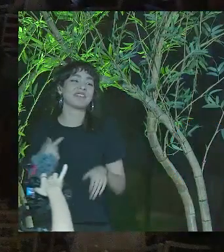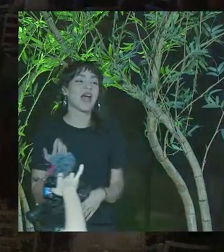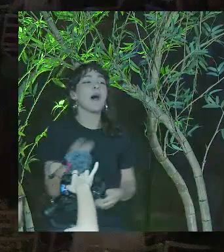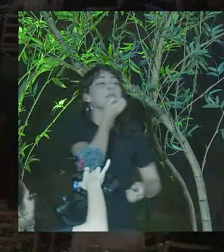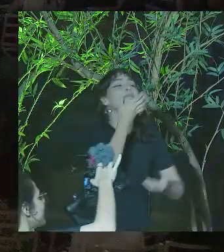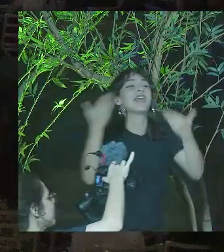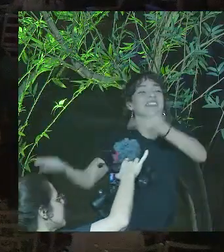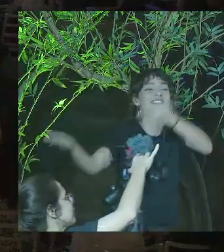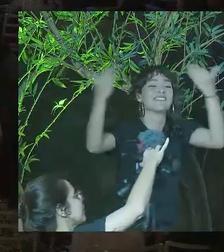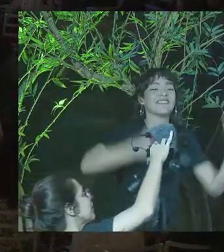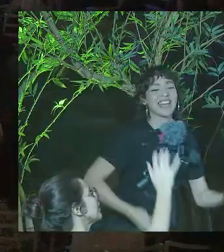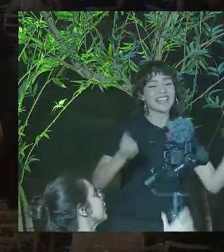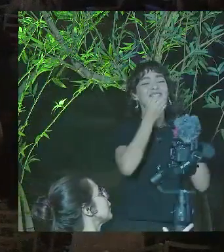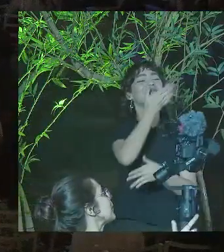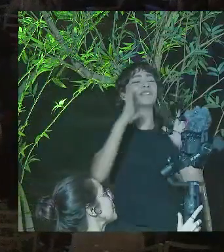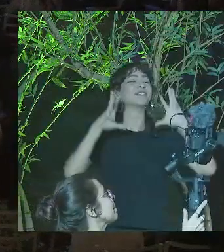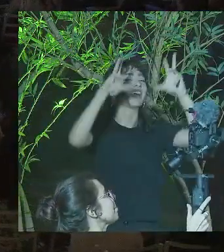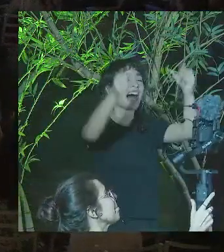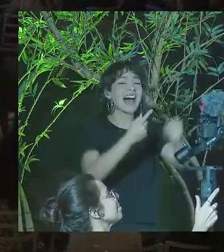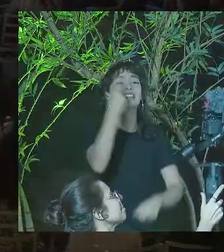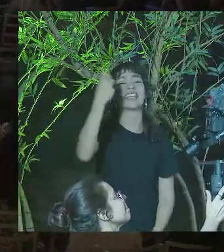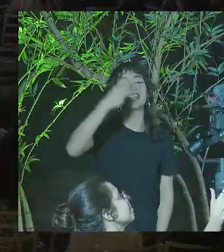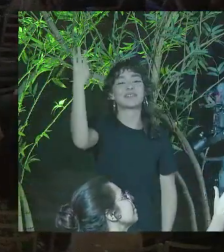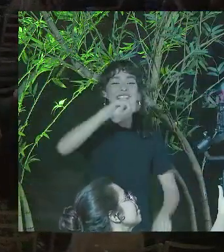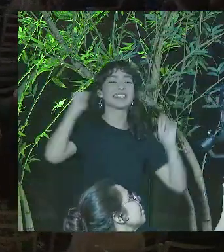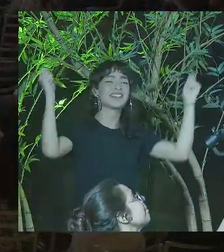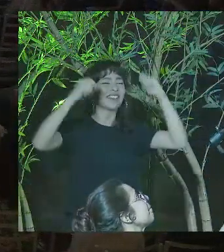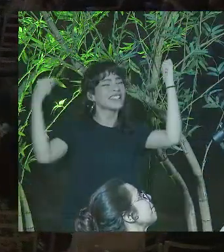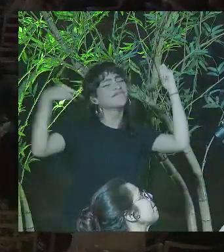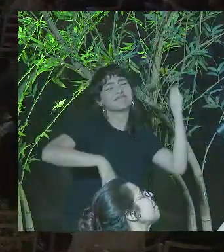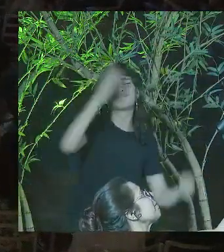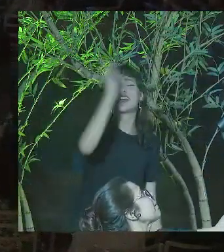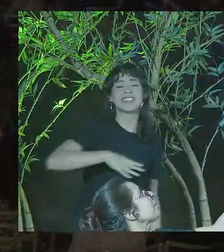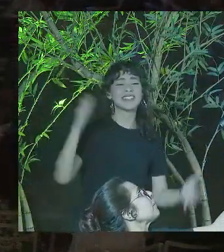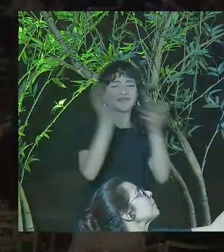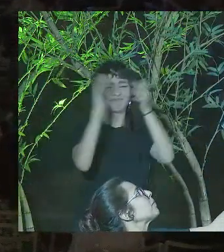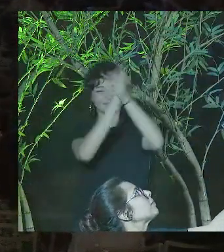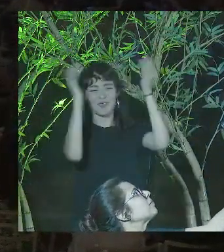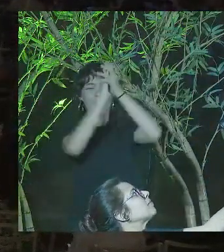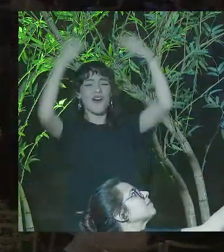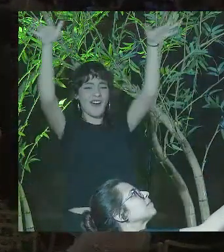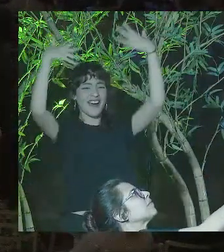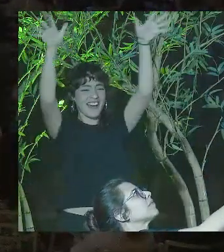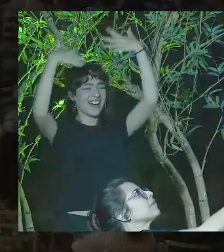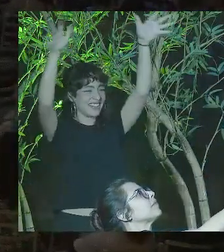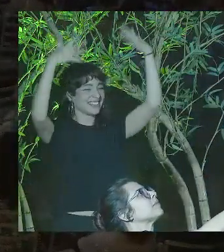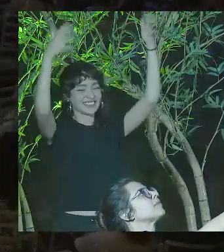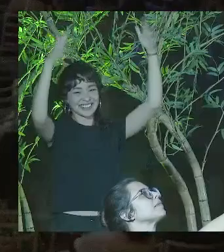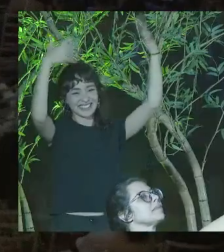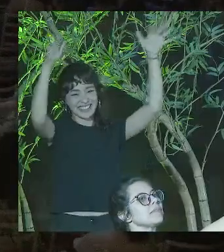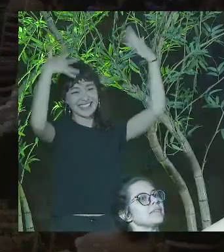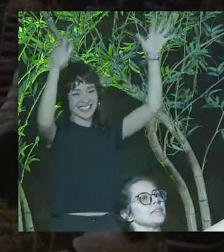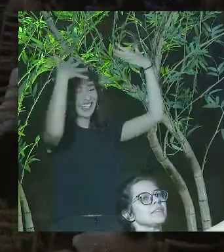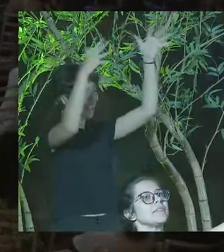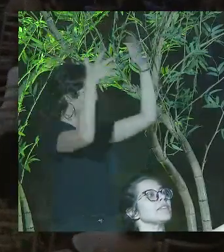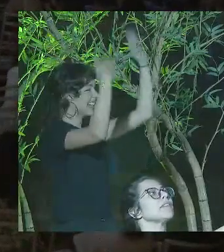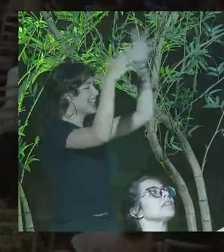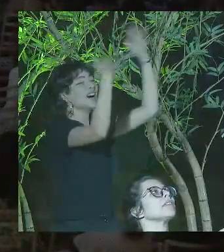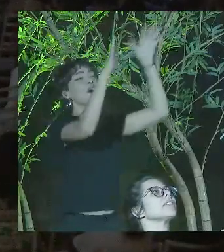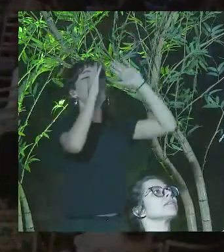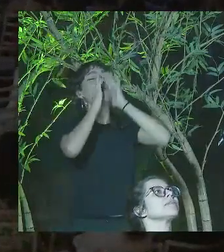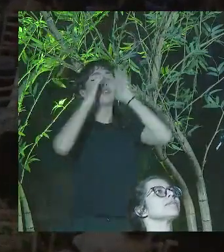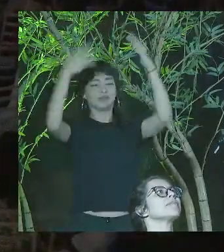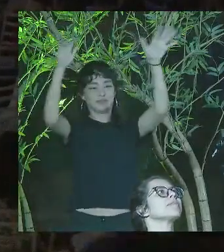Sejam muito bem-vindas e muito bem-vindos ao 13º Festival do Social Good Brasil! Olha lá! Muda muito,